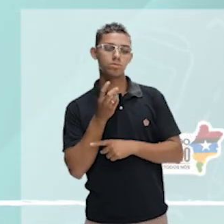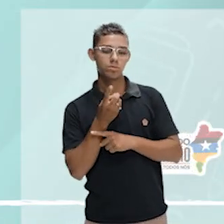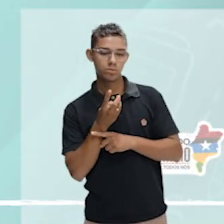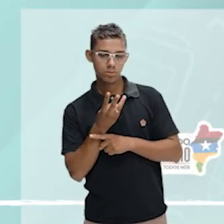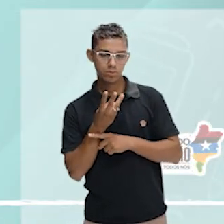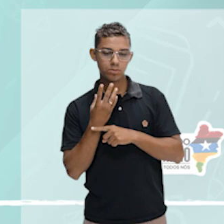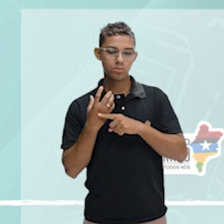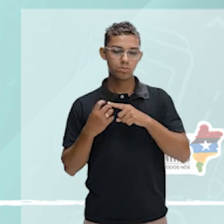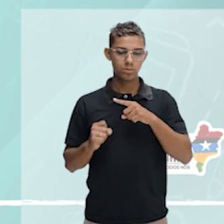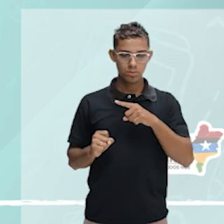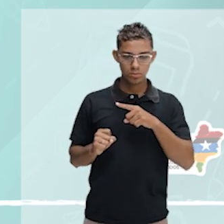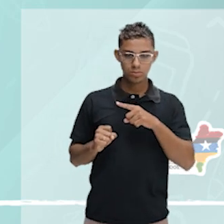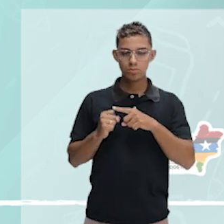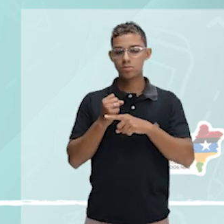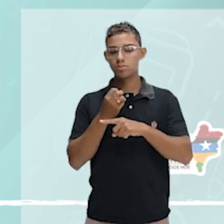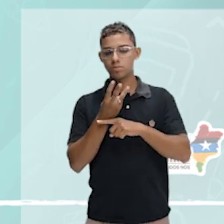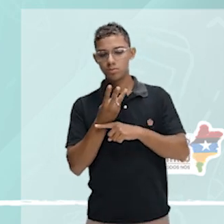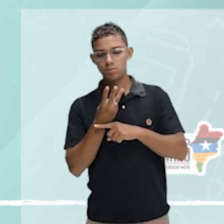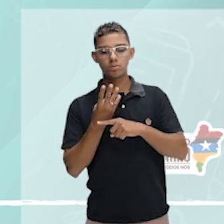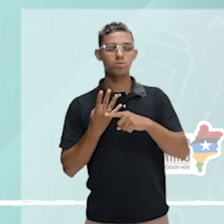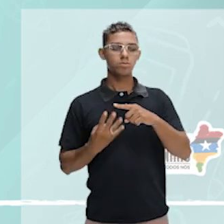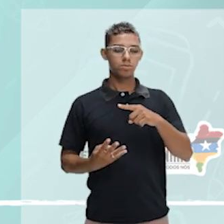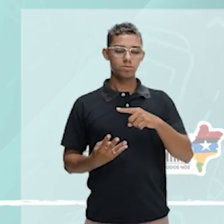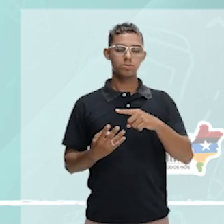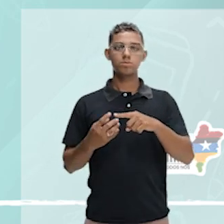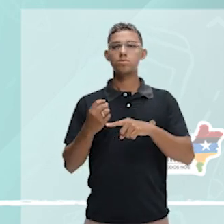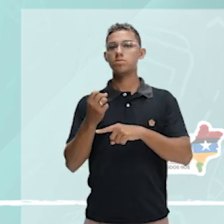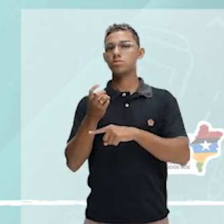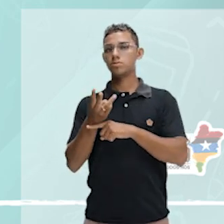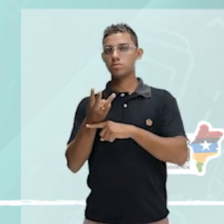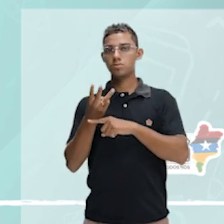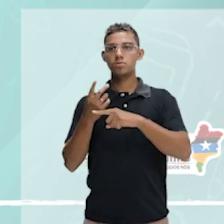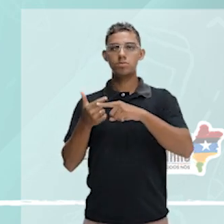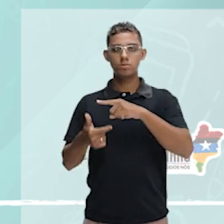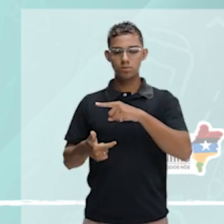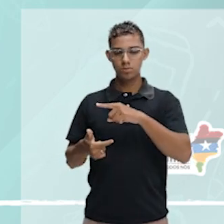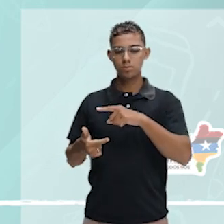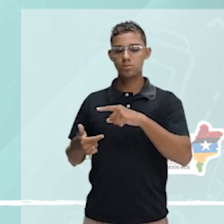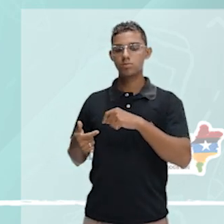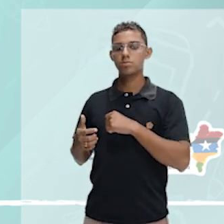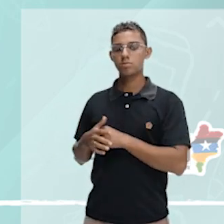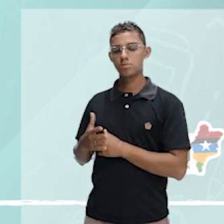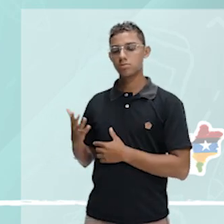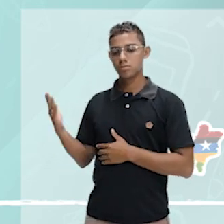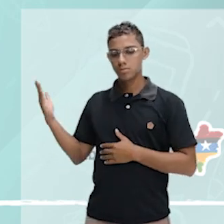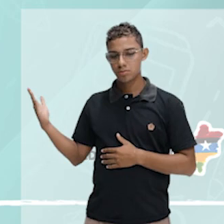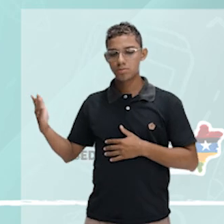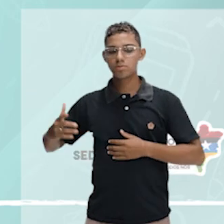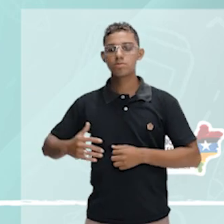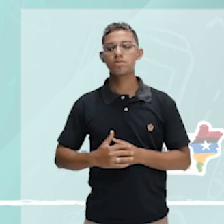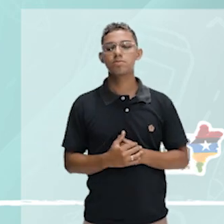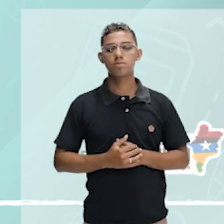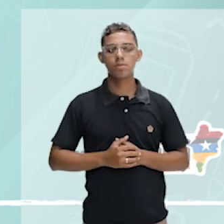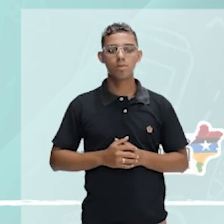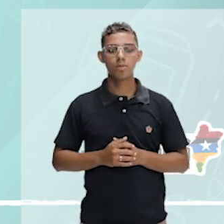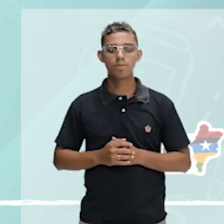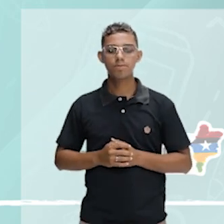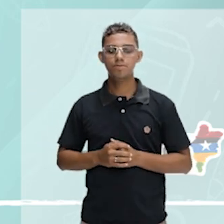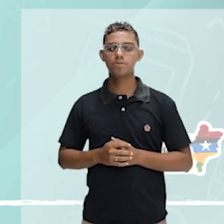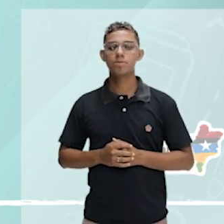quartos três vezes meio três meios três vezes um três três vezes dois seis